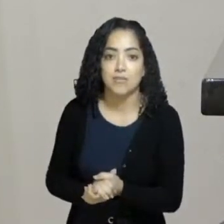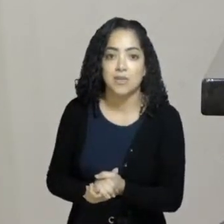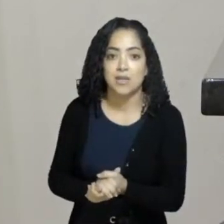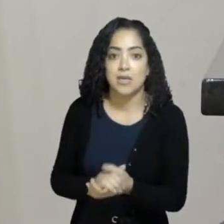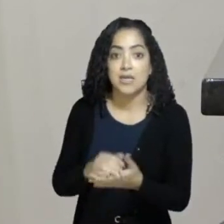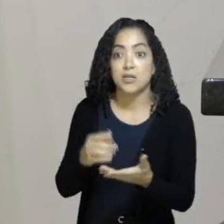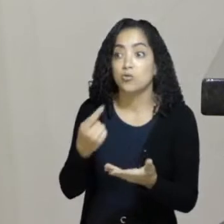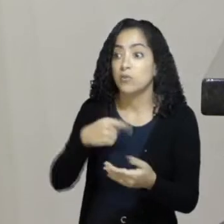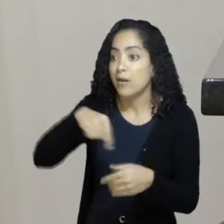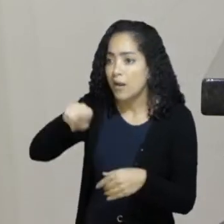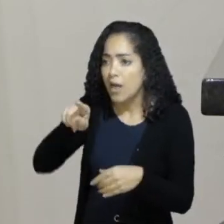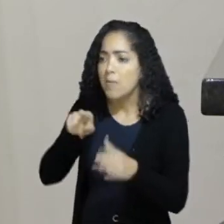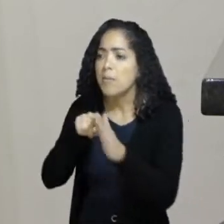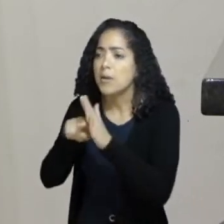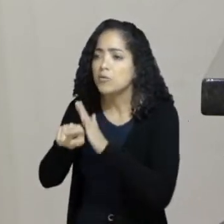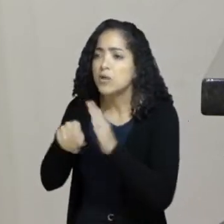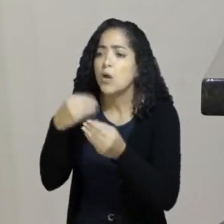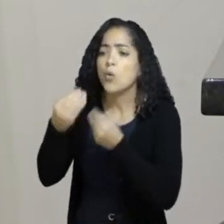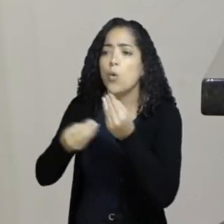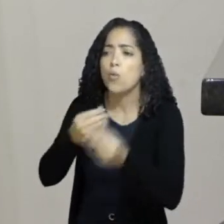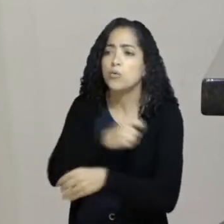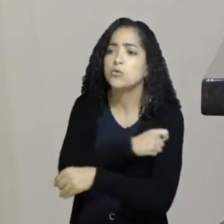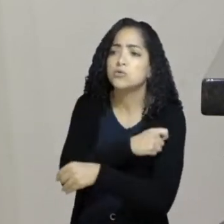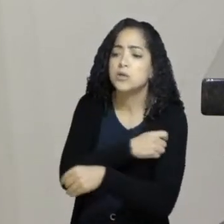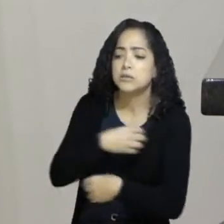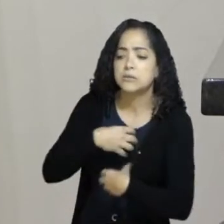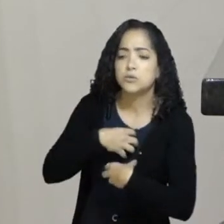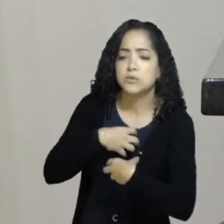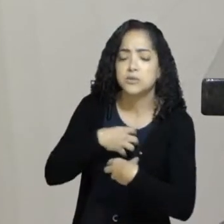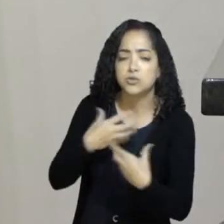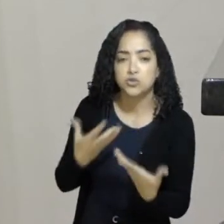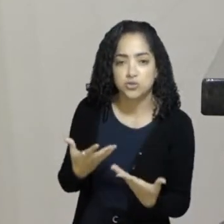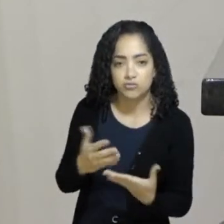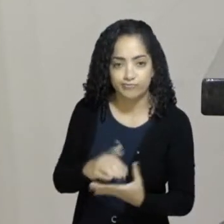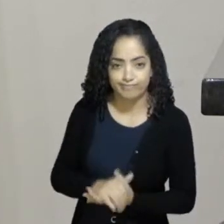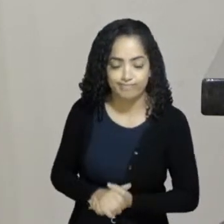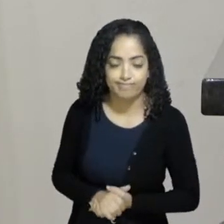para ir lá perguntar como é que os alunos estão se sentindo